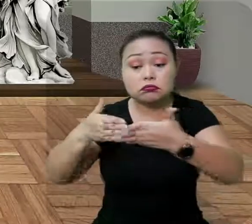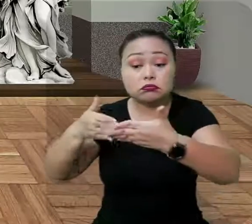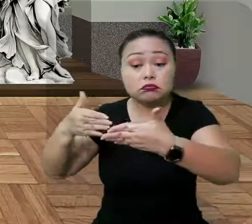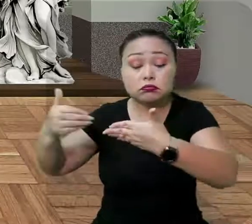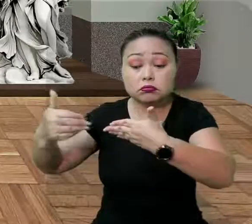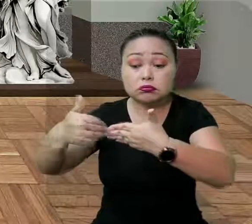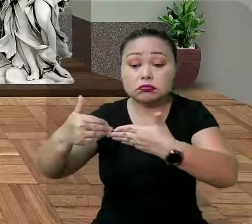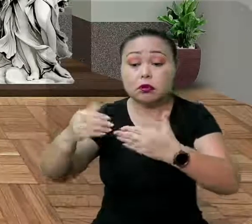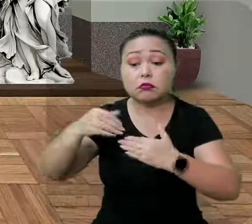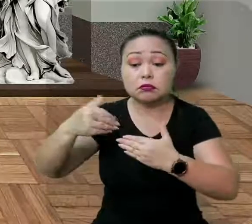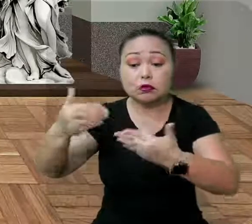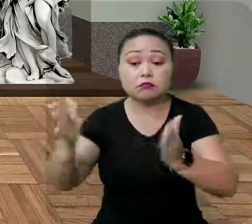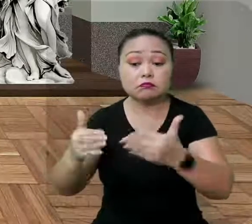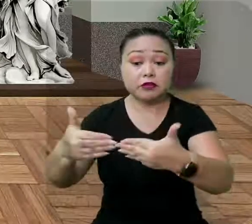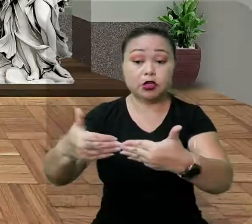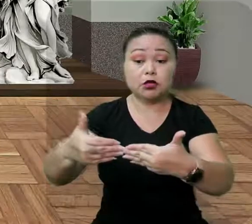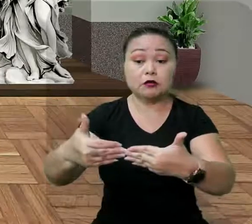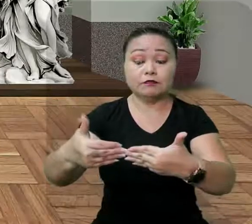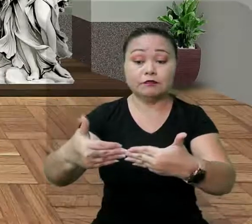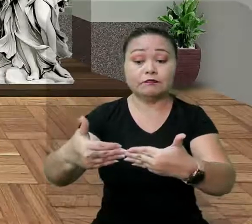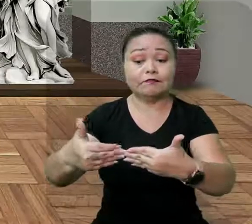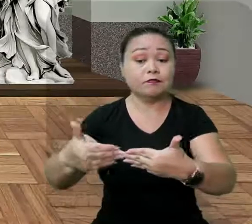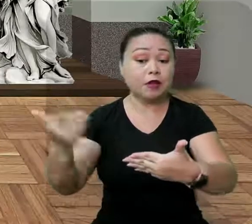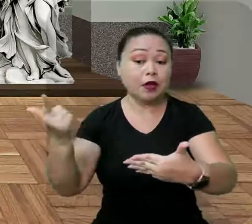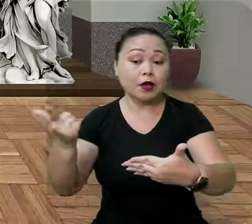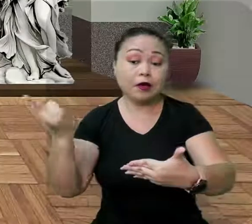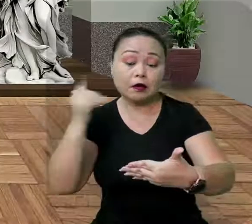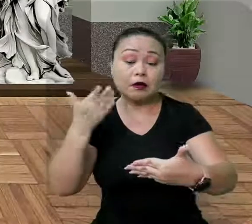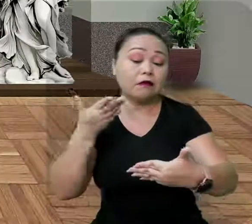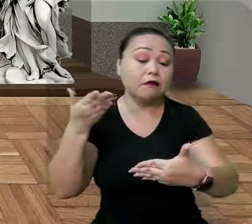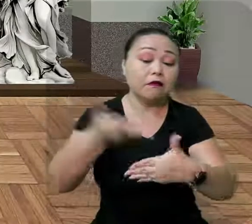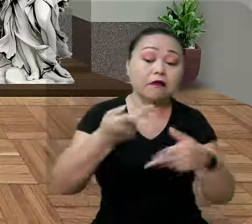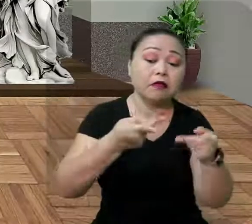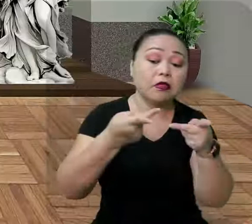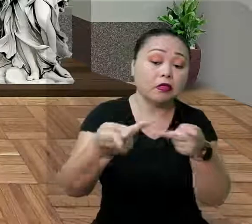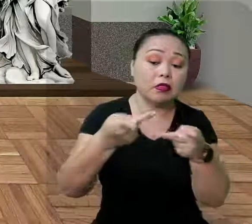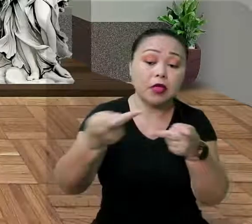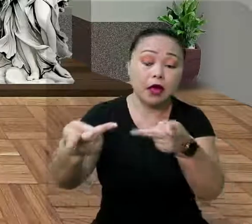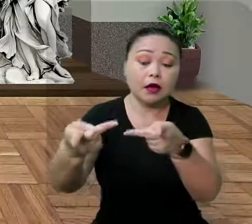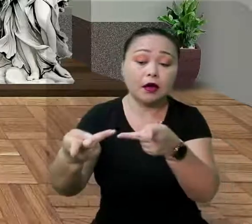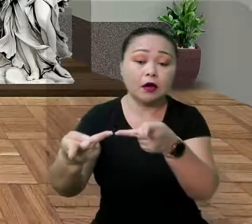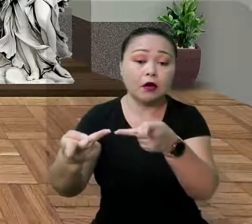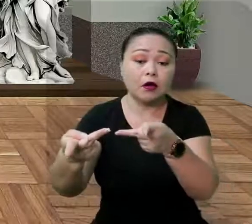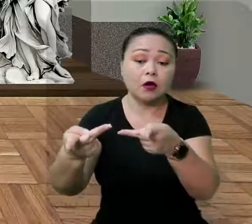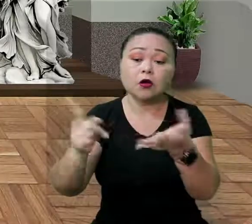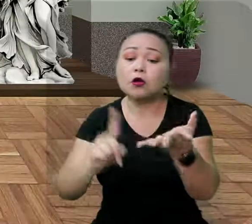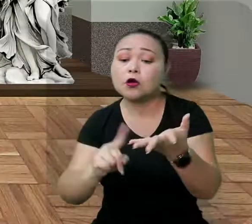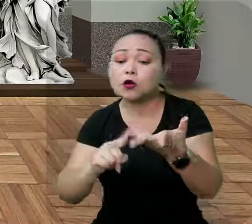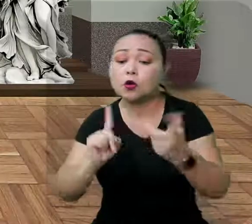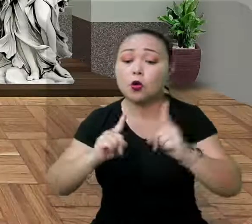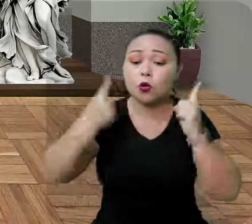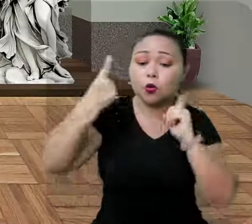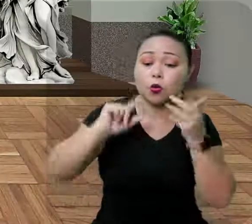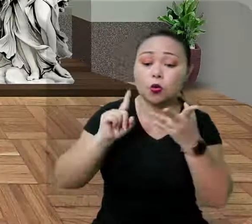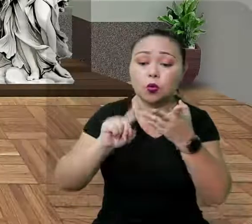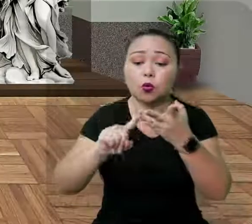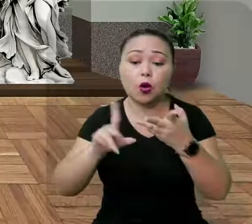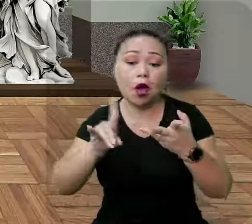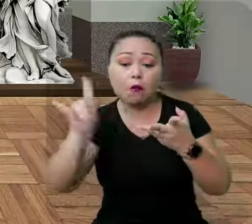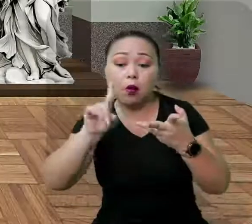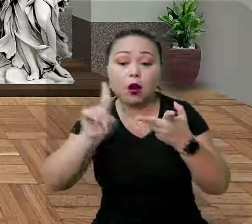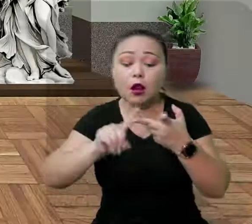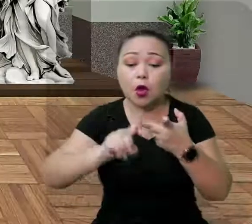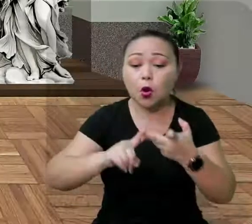fronteiras também estão fechadas aí fiquei com ciúme de você visitar tanto Chile uma